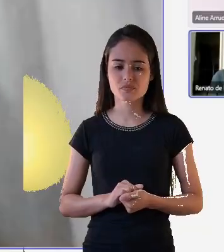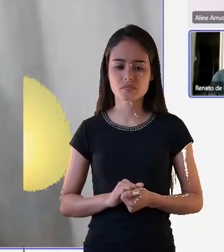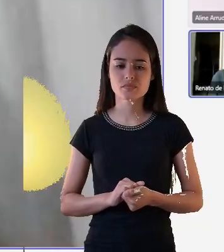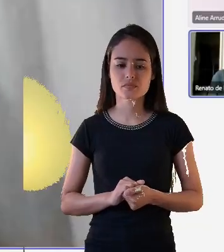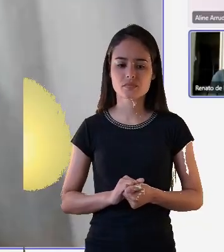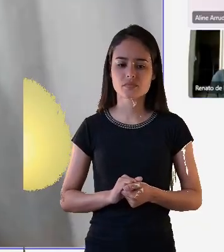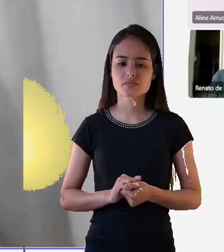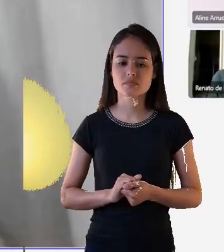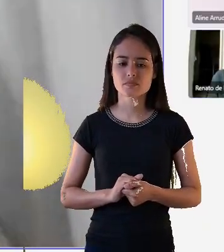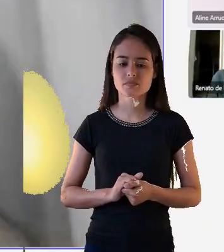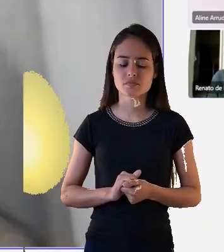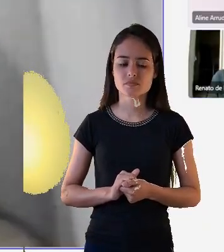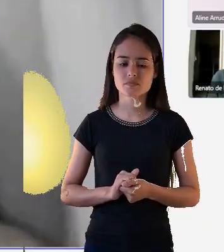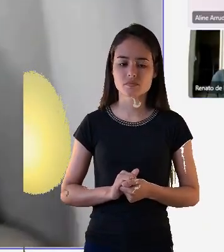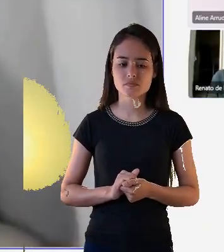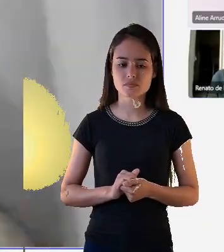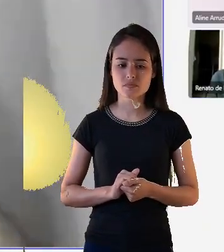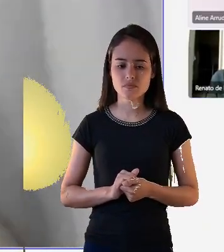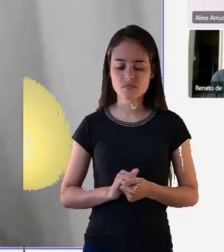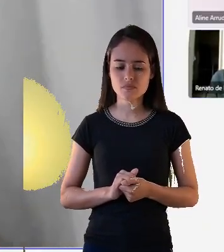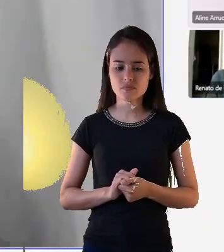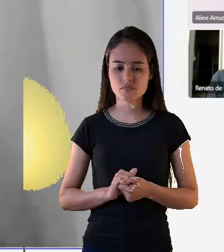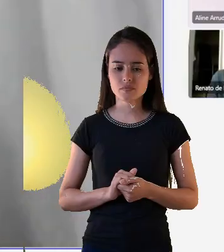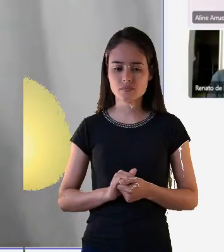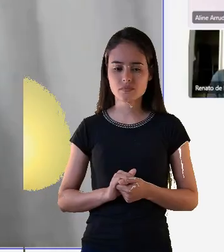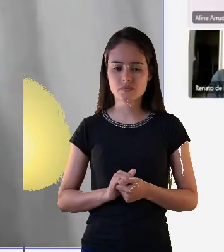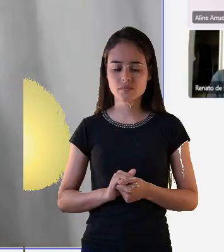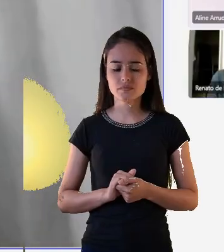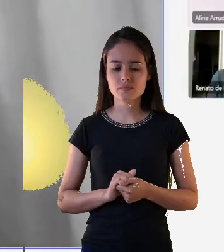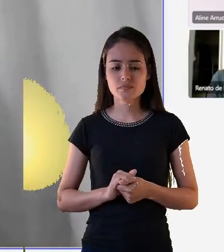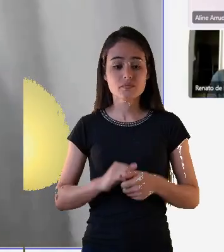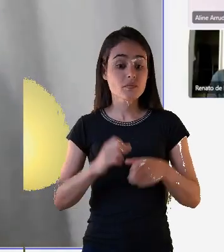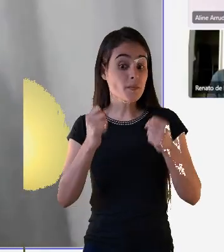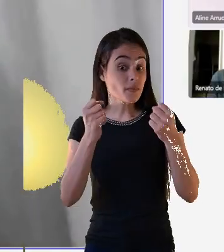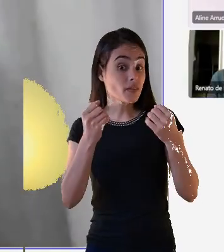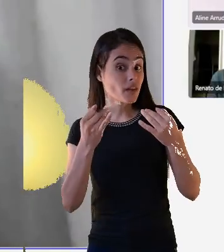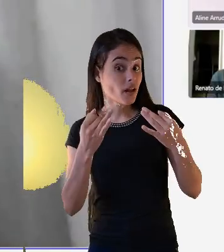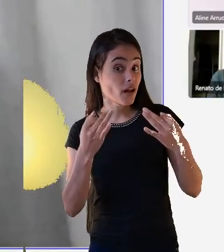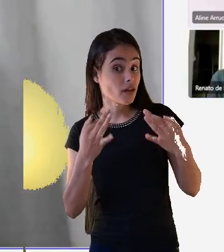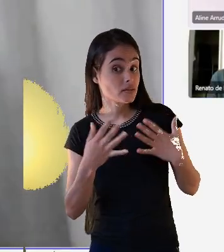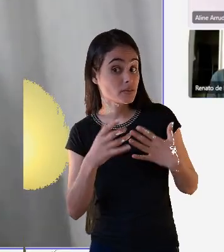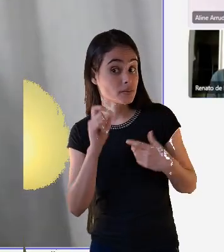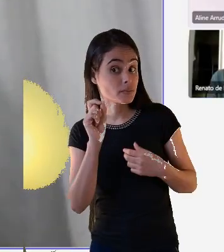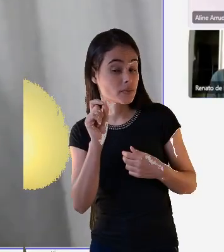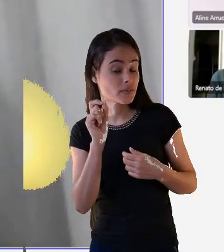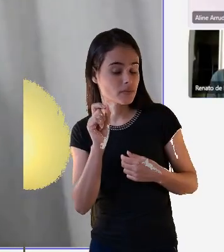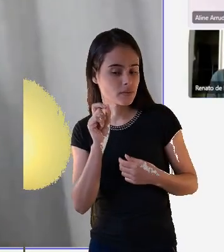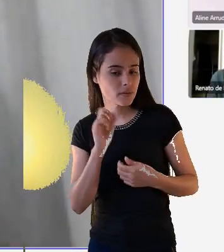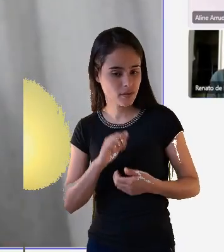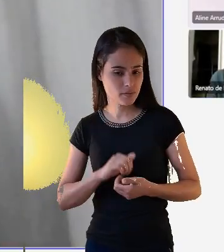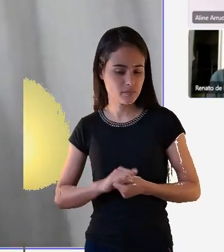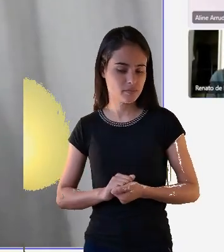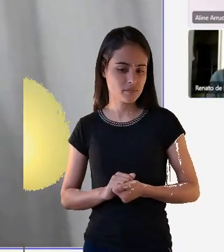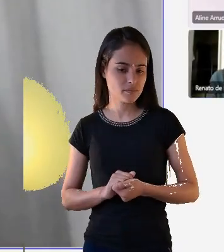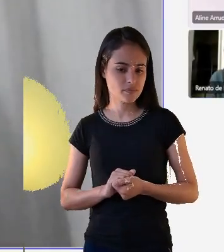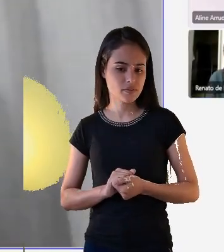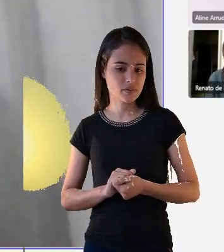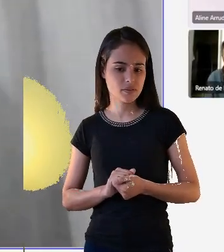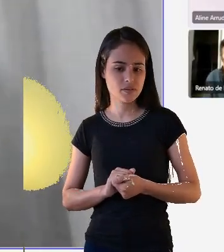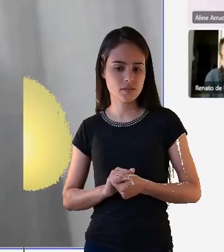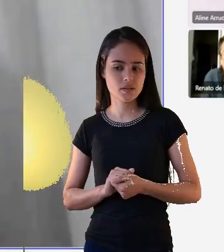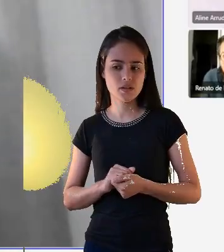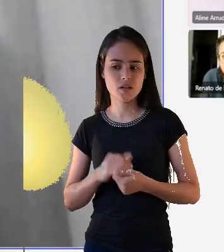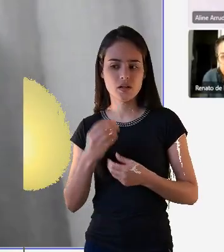até se puder colocar o slide, né? Eu estava falando assim de como que a gente